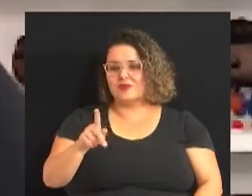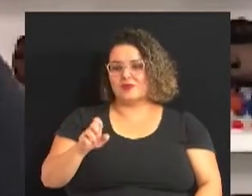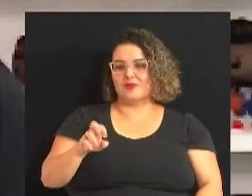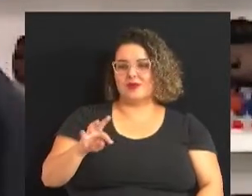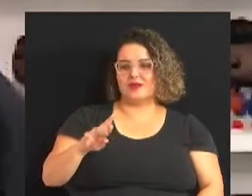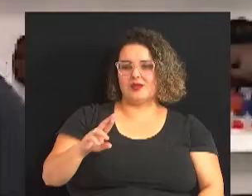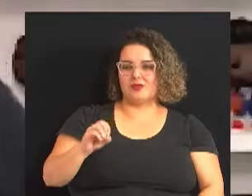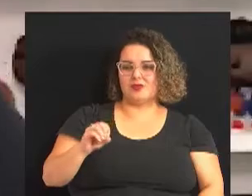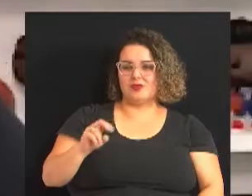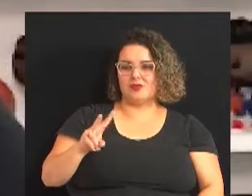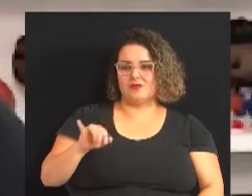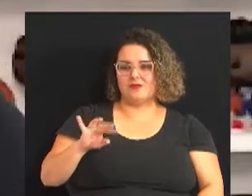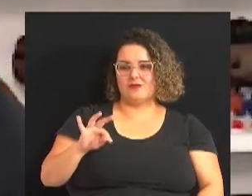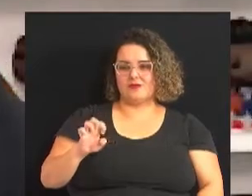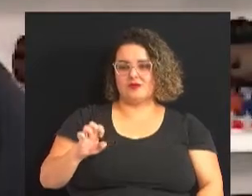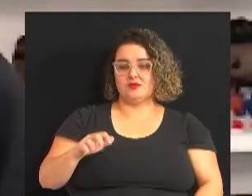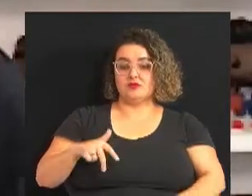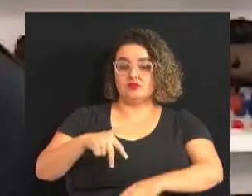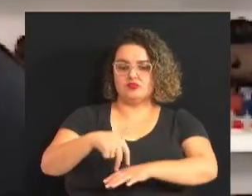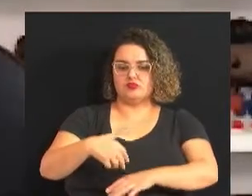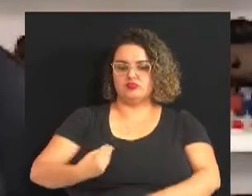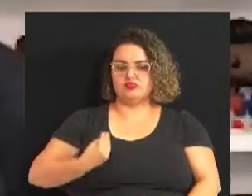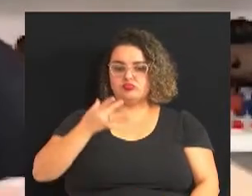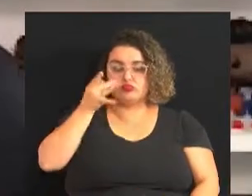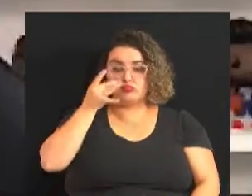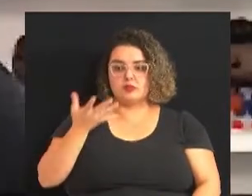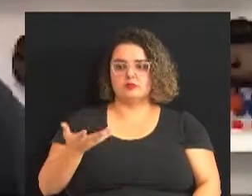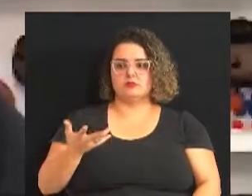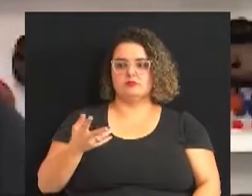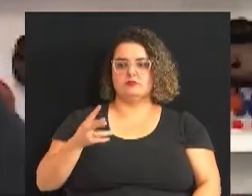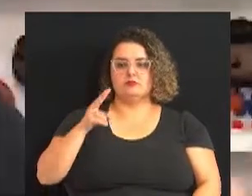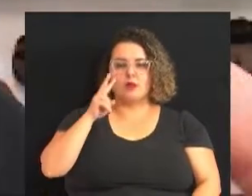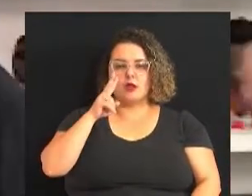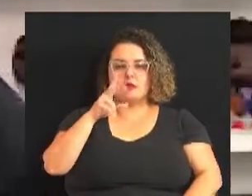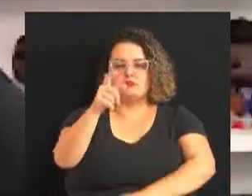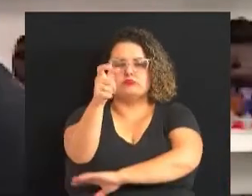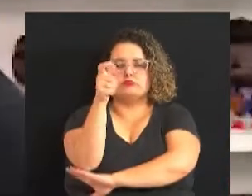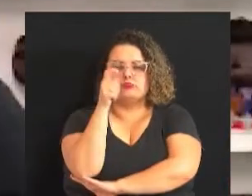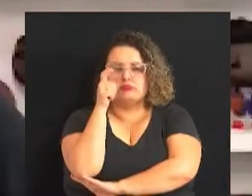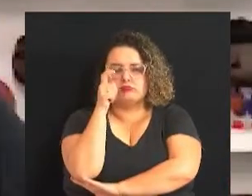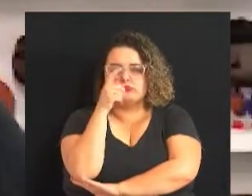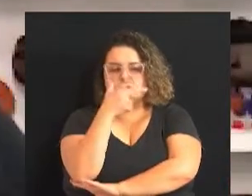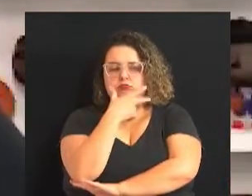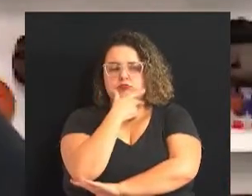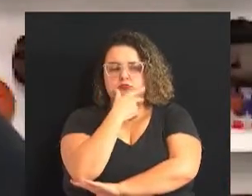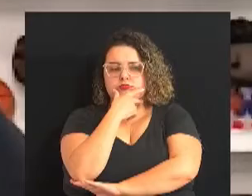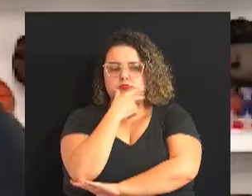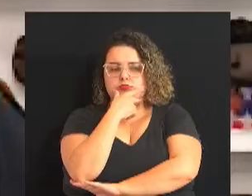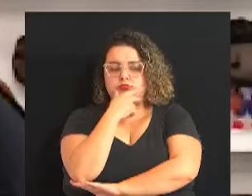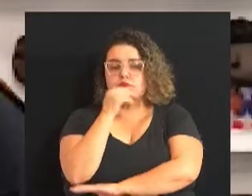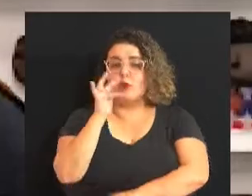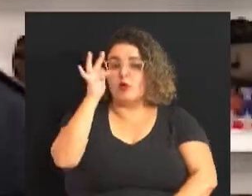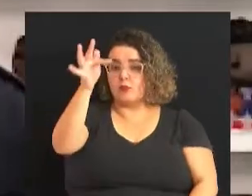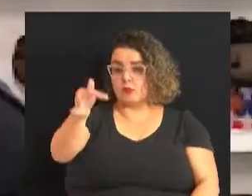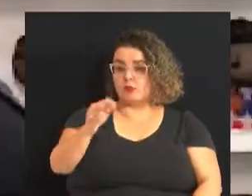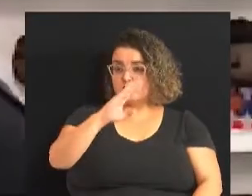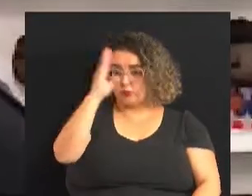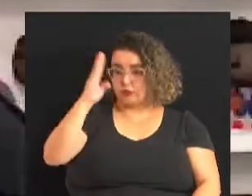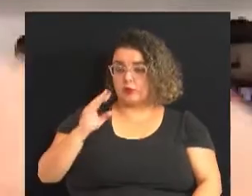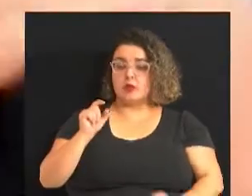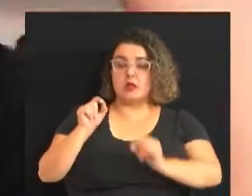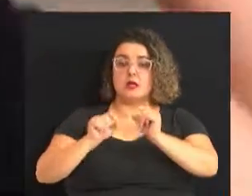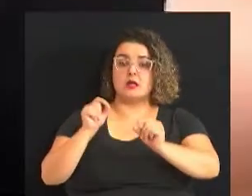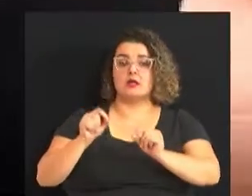uma presença maior dele nos Tá. ginásios. Ele vendo de perto, né, o futuro dos jogadores brasileiros, quem realmente estava